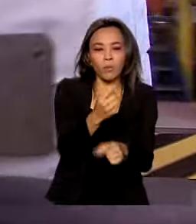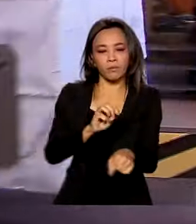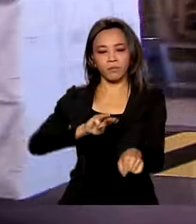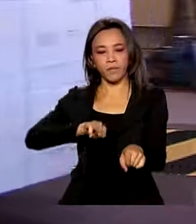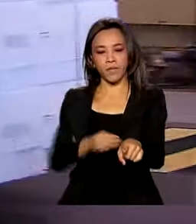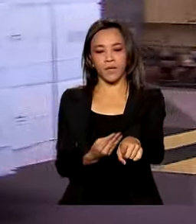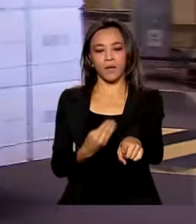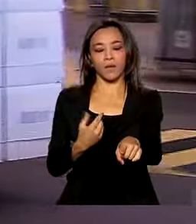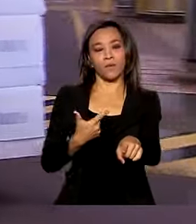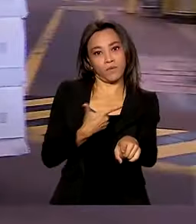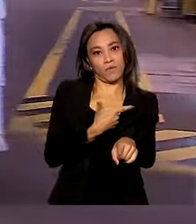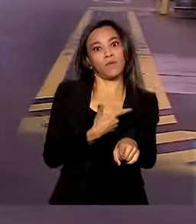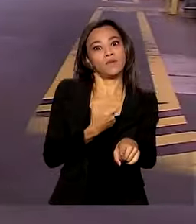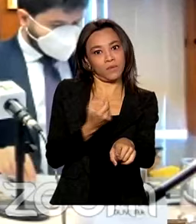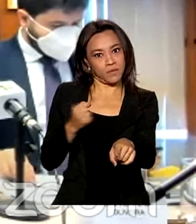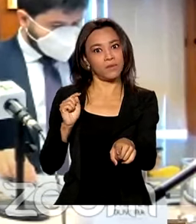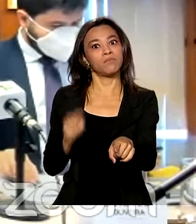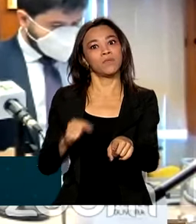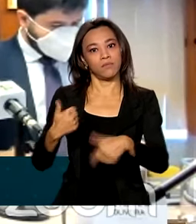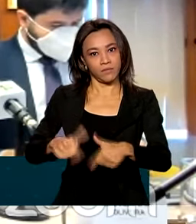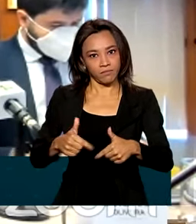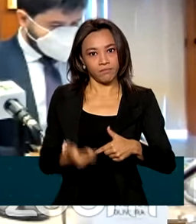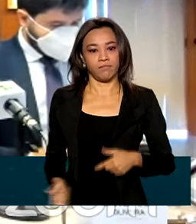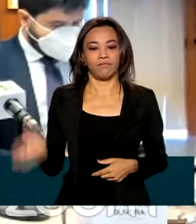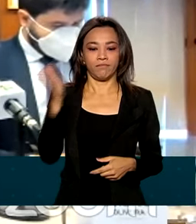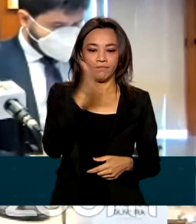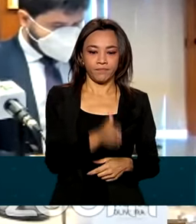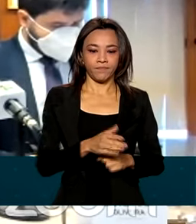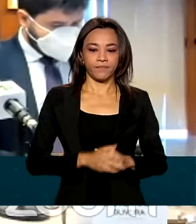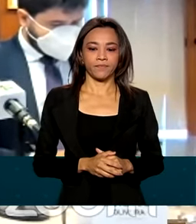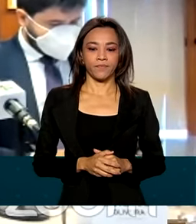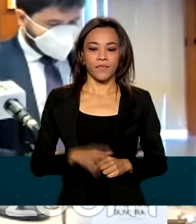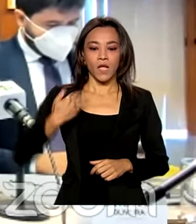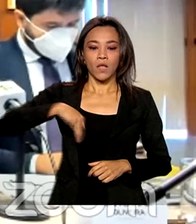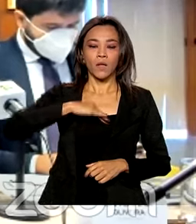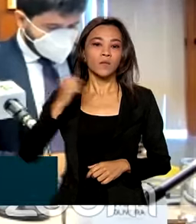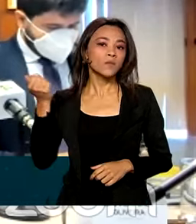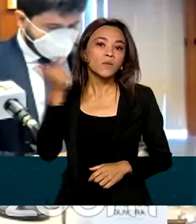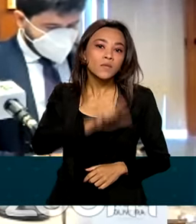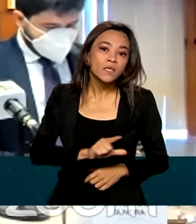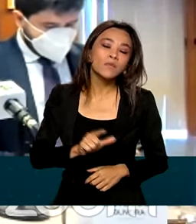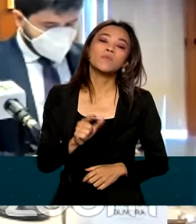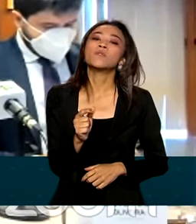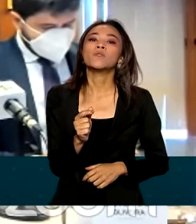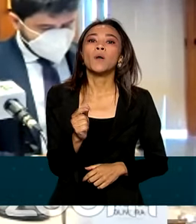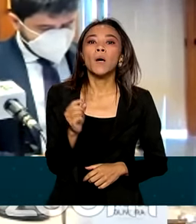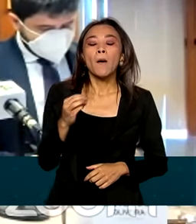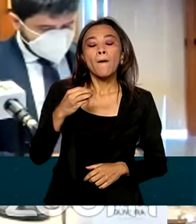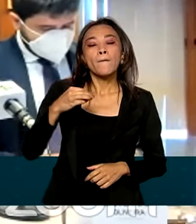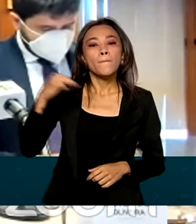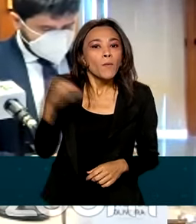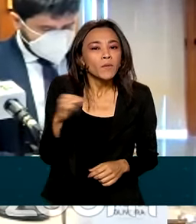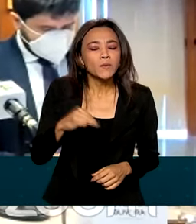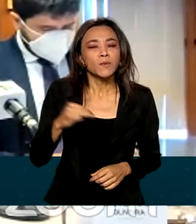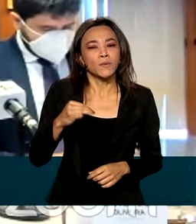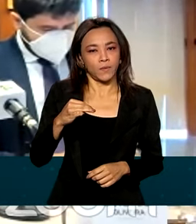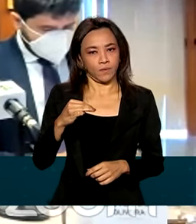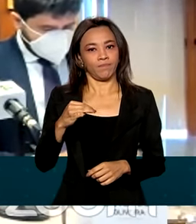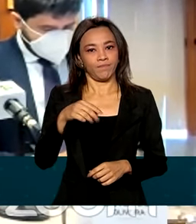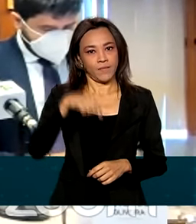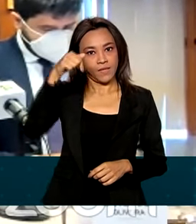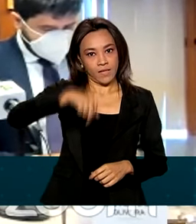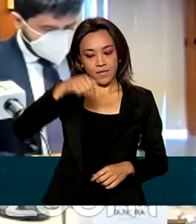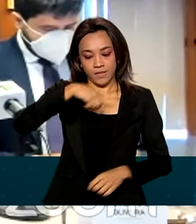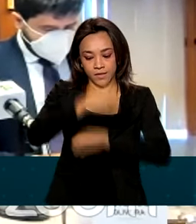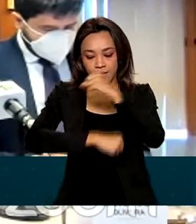milhão e 200 mil empregos nos por minuto nomes 2001 há um ano marcado